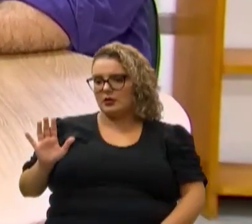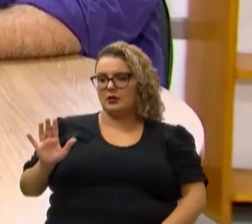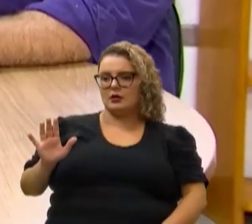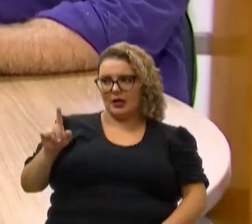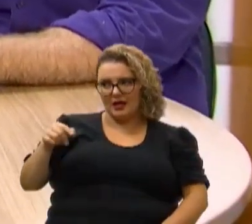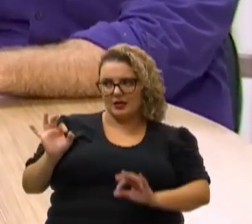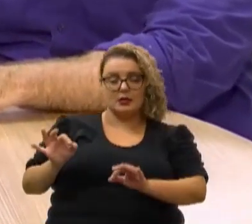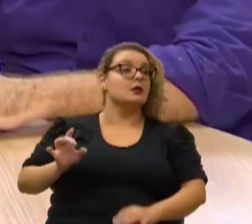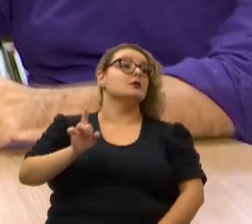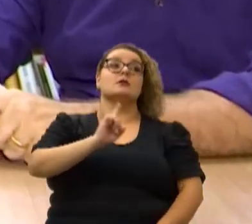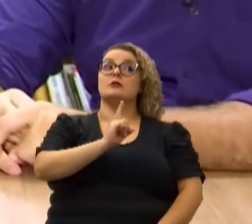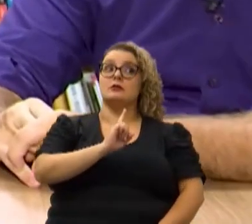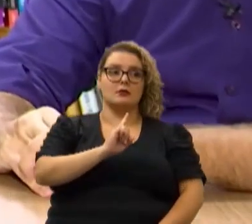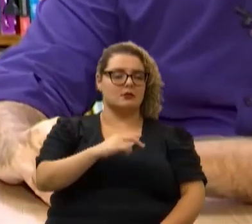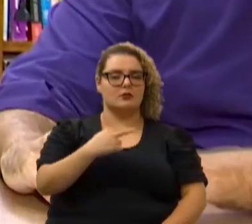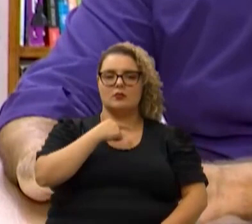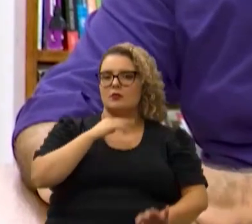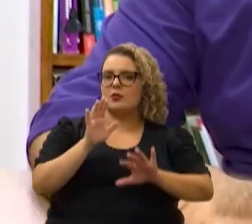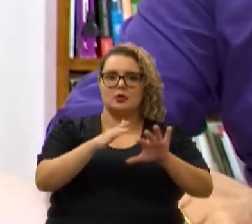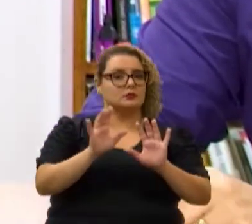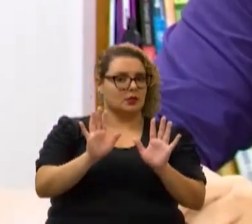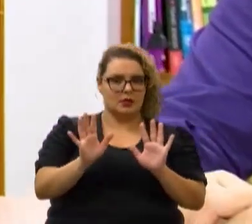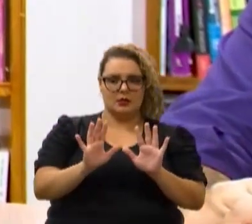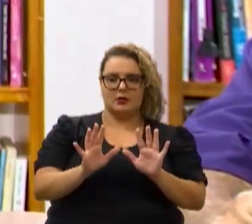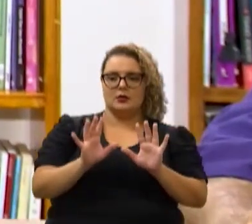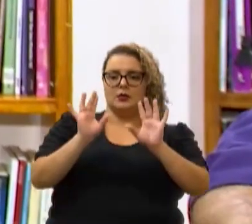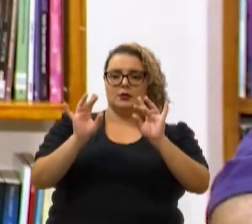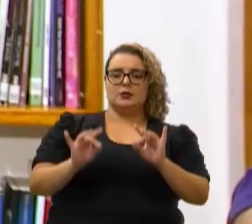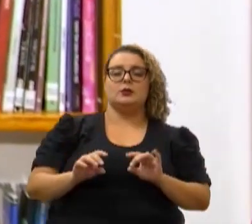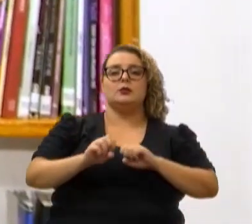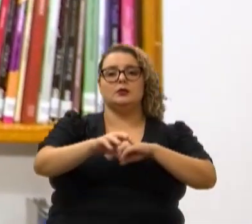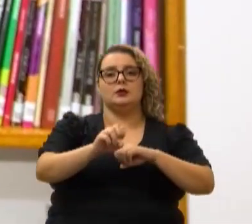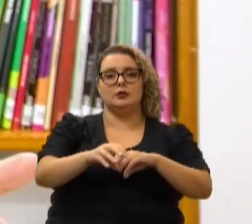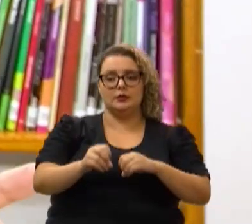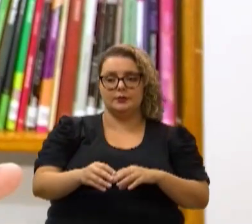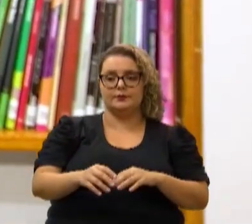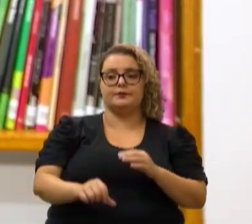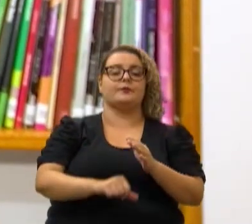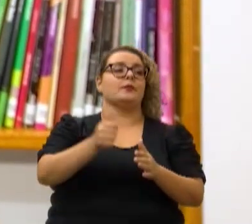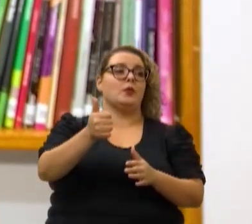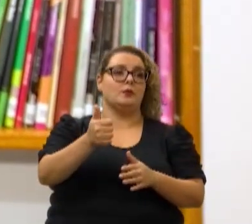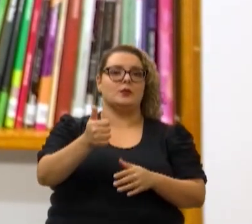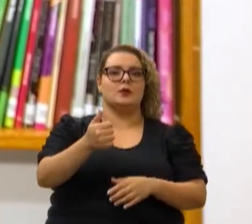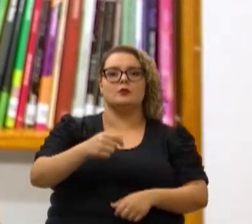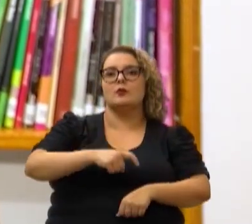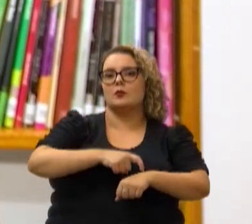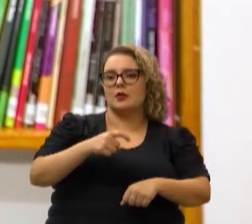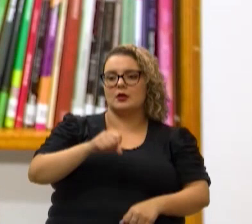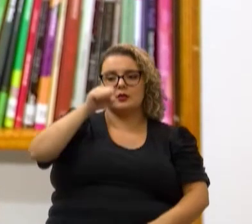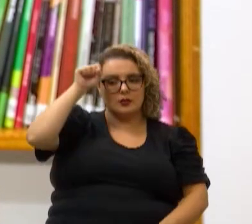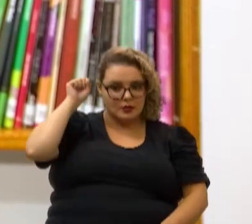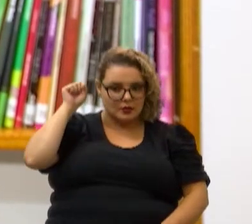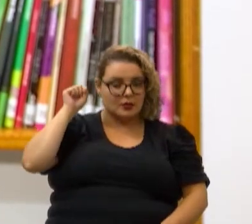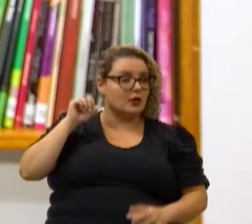Não pode deixar de lado. Um ponto em específico na educação é que a primeira fase do vestibular, ela